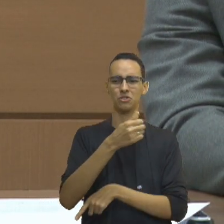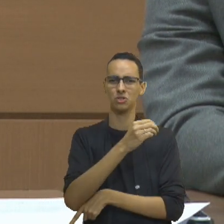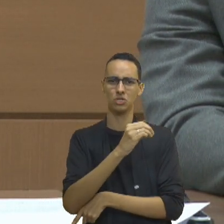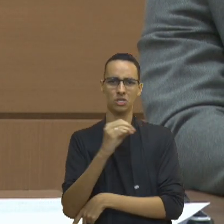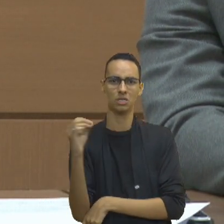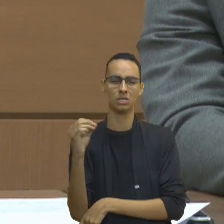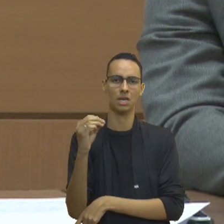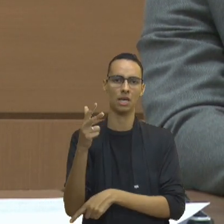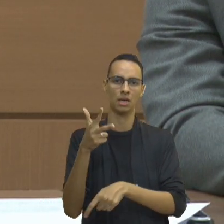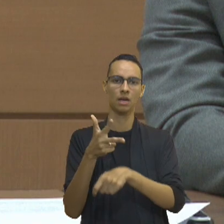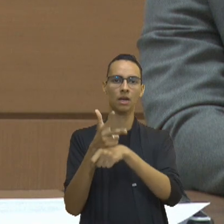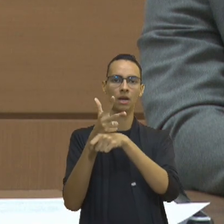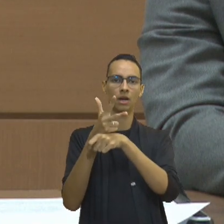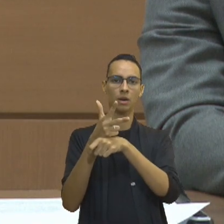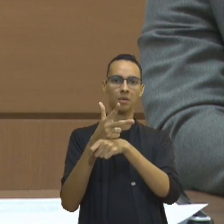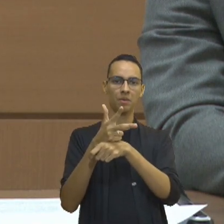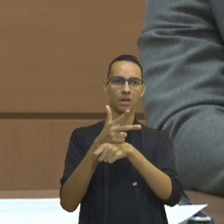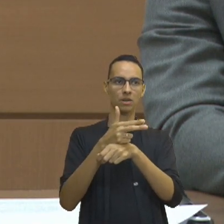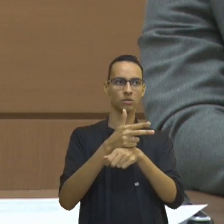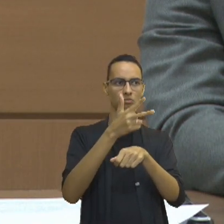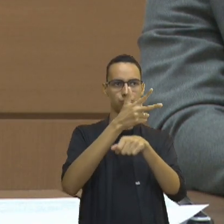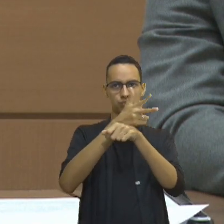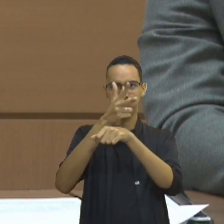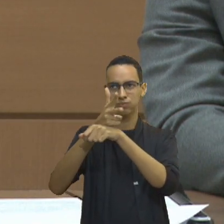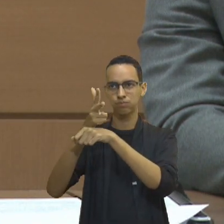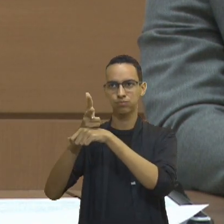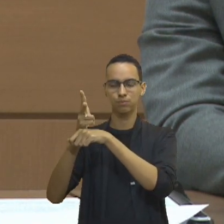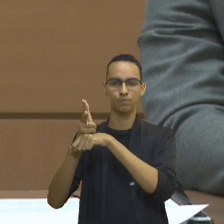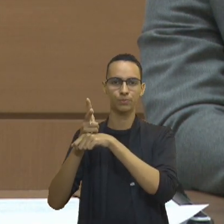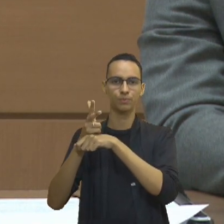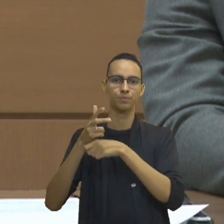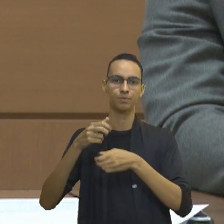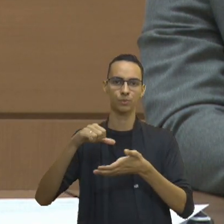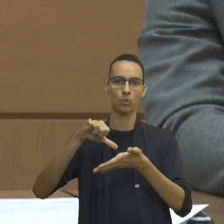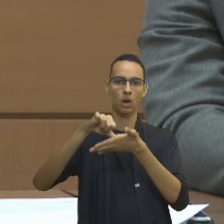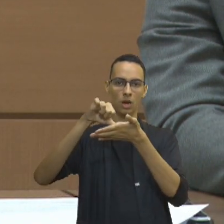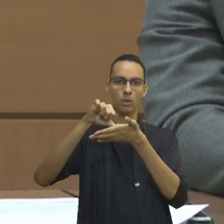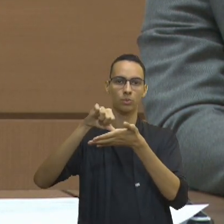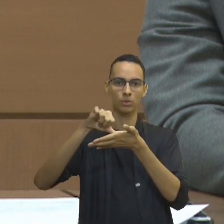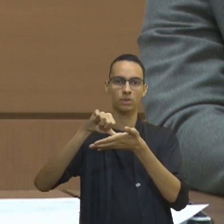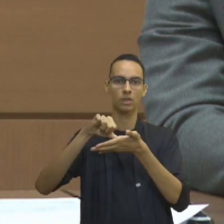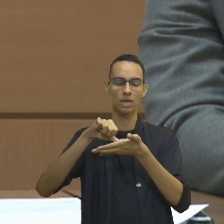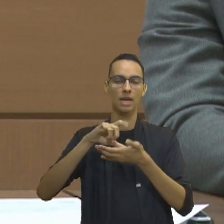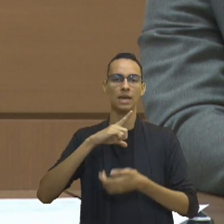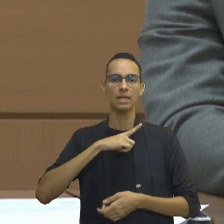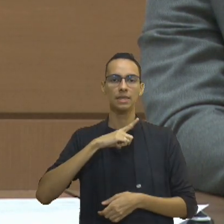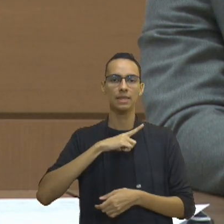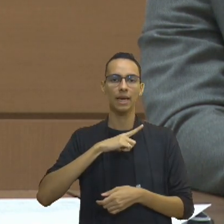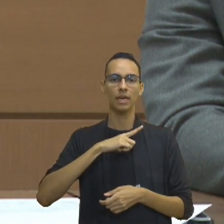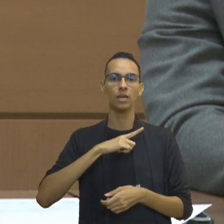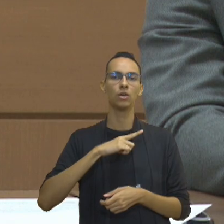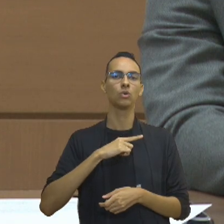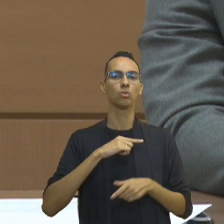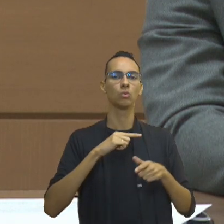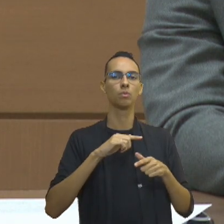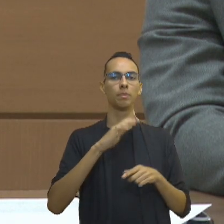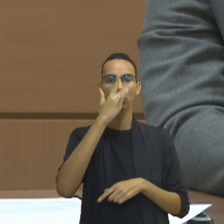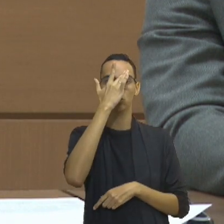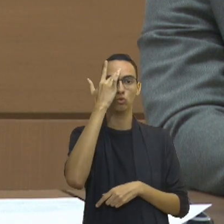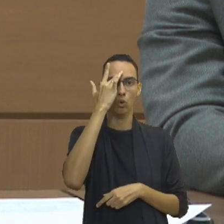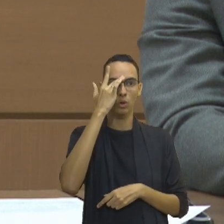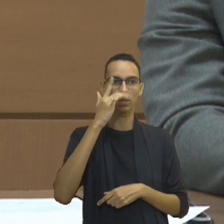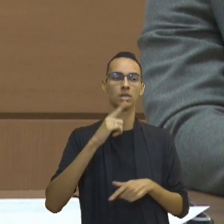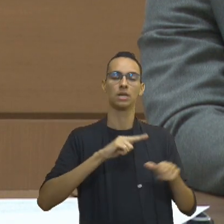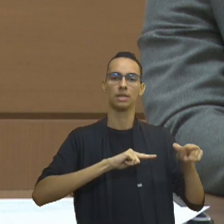pontos estratégicos dos campi, operadas por uma equipe treinada que atua 24 horas por